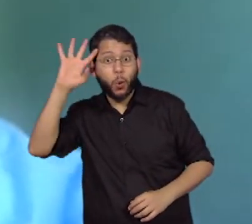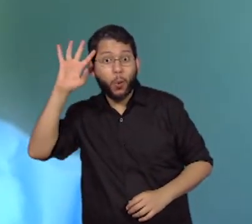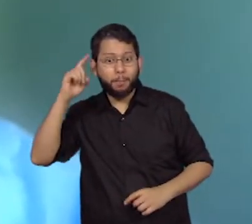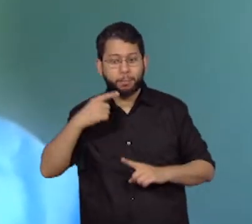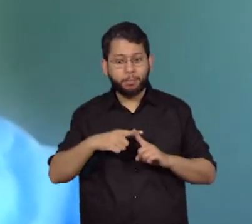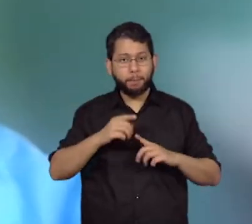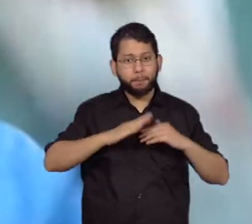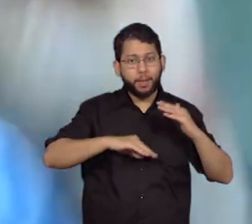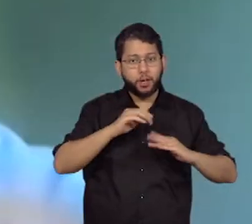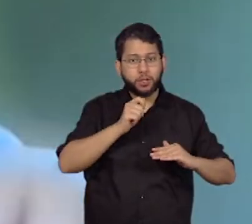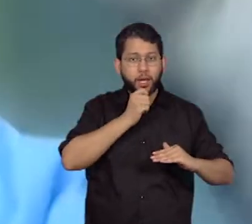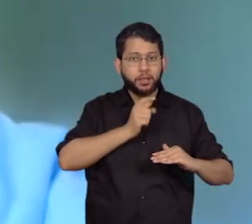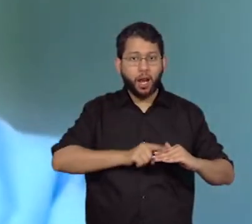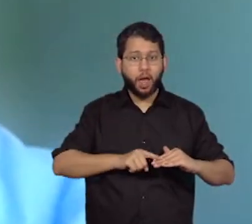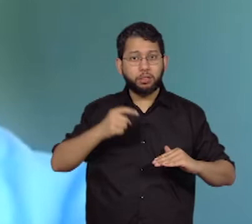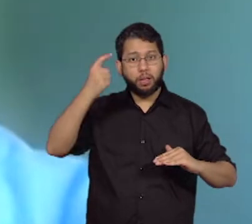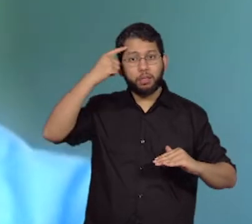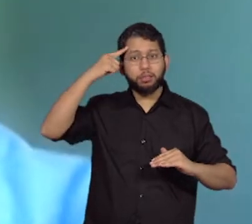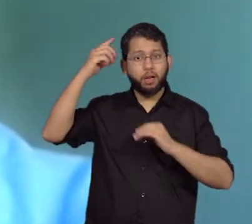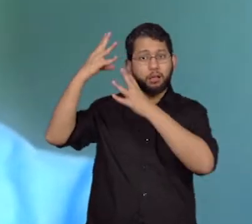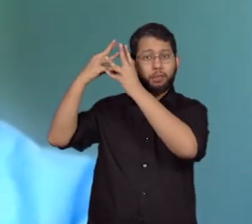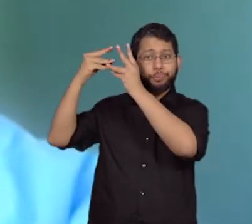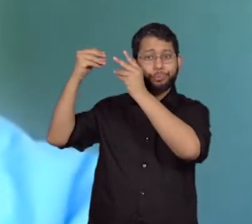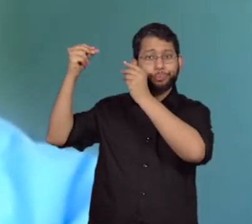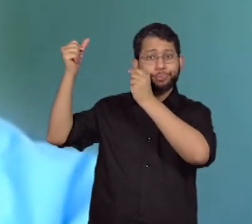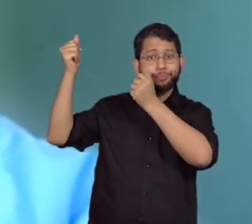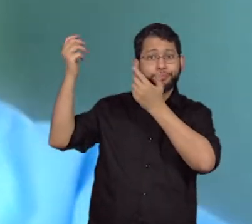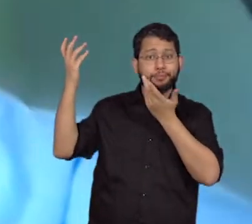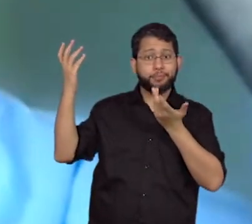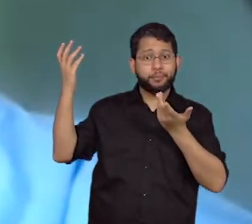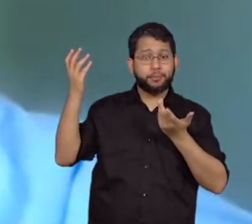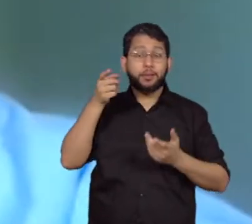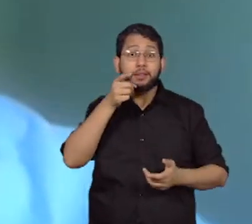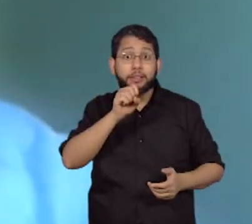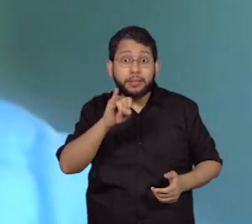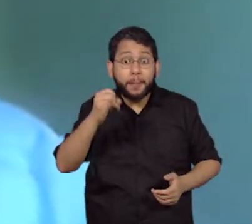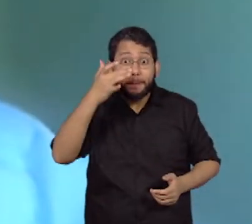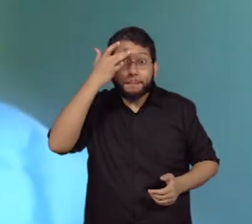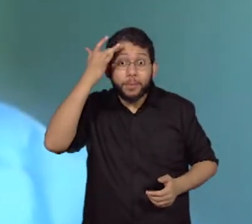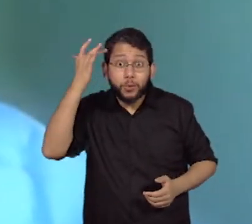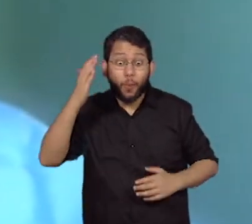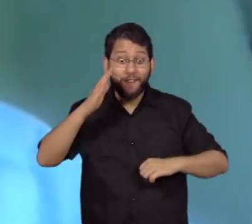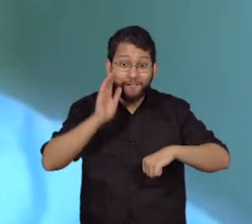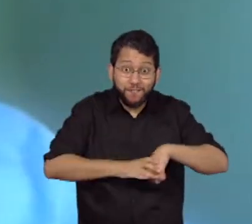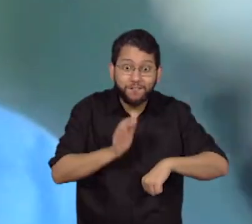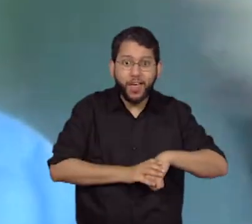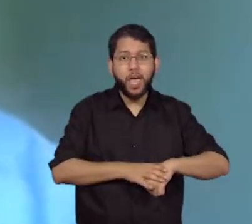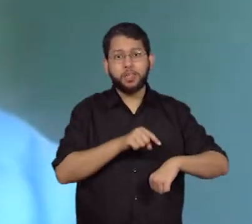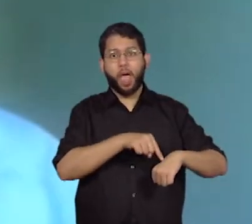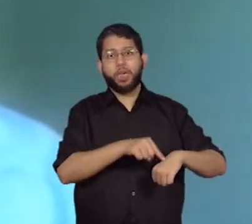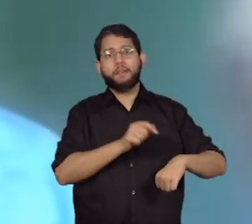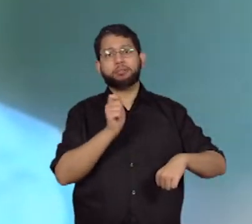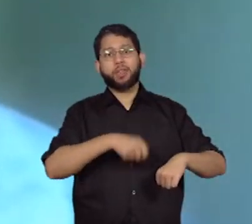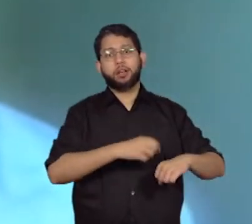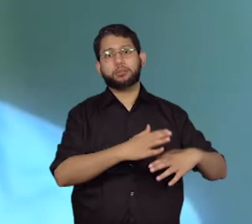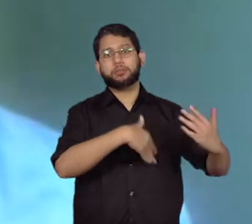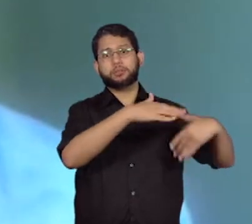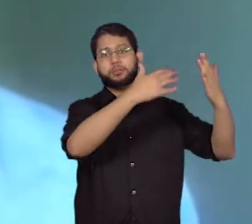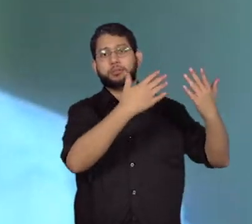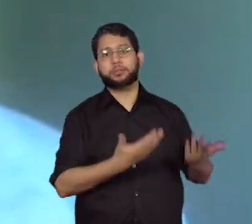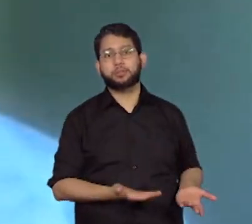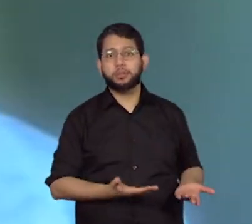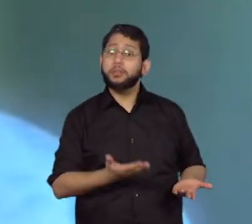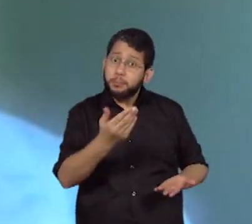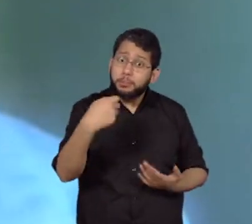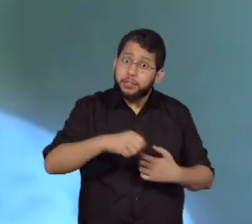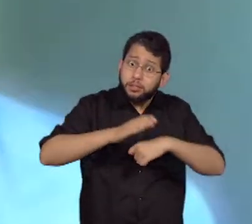uma ideia. A diferença entre o sucesso e o fracasso é quem executou. E executou bem. E